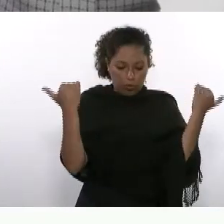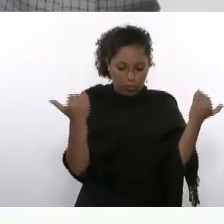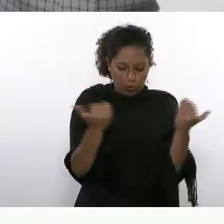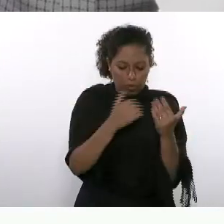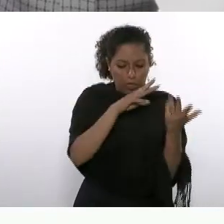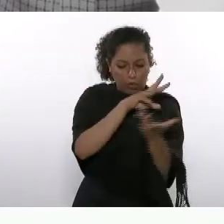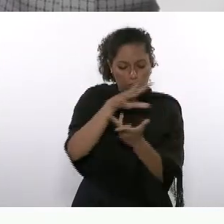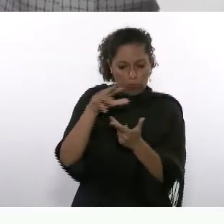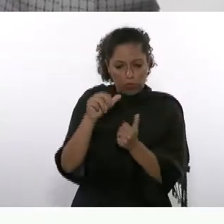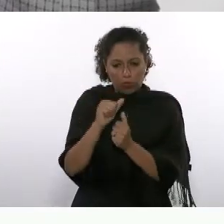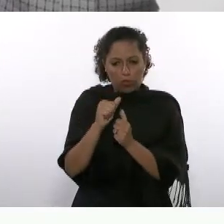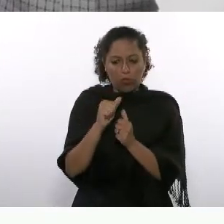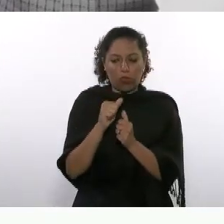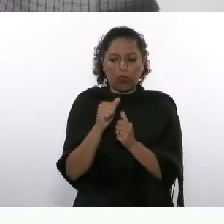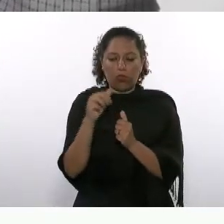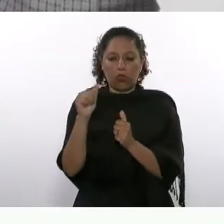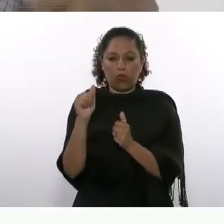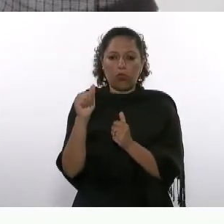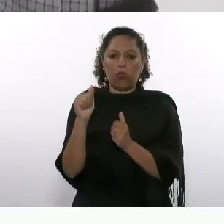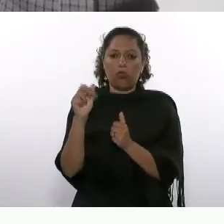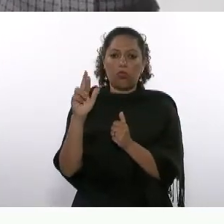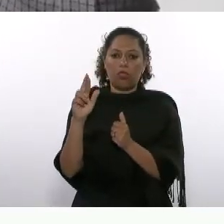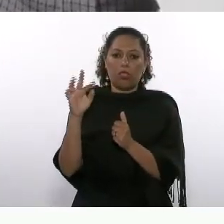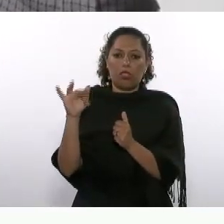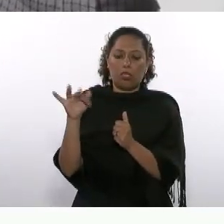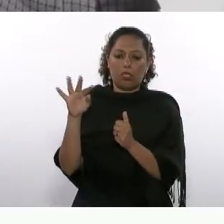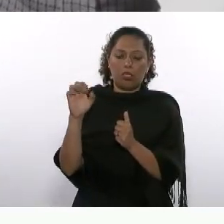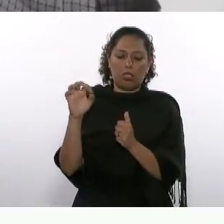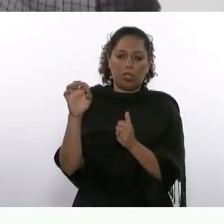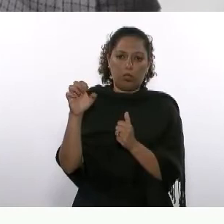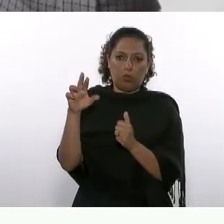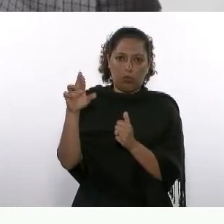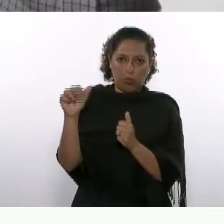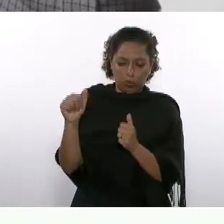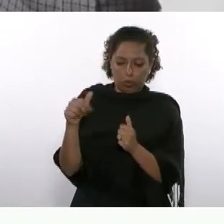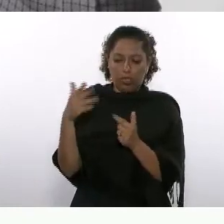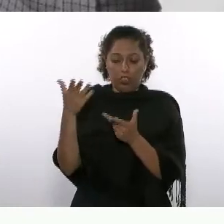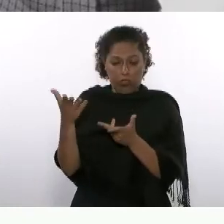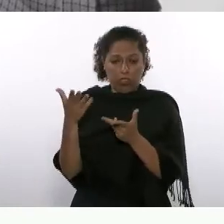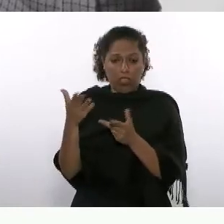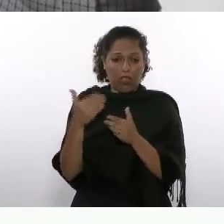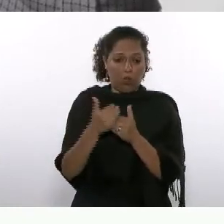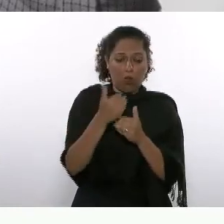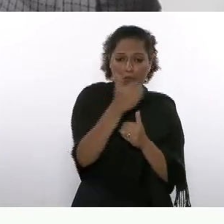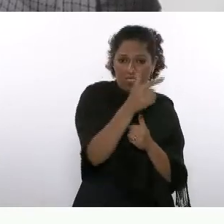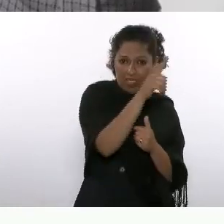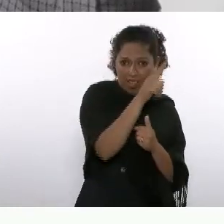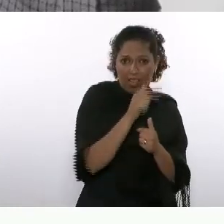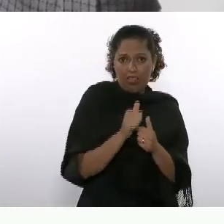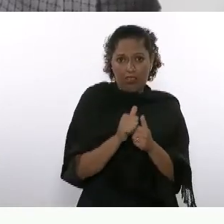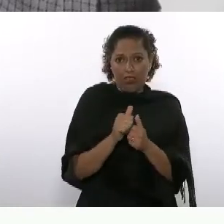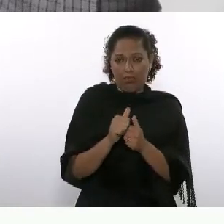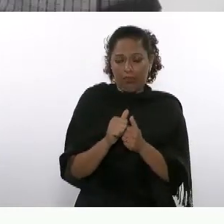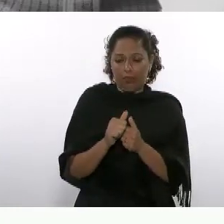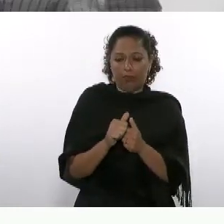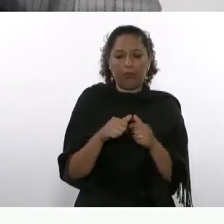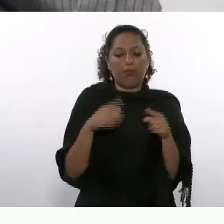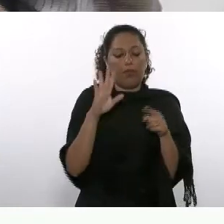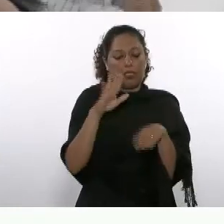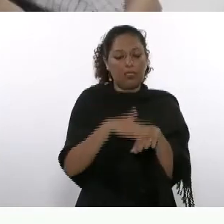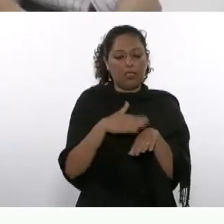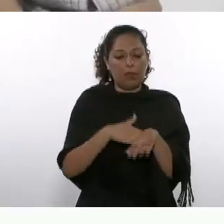Arquitetura, eles querem fazer abertura no Maracanãzinho. E aí eles cobram da Setur, da Secretaria de Esporte e